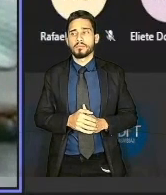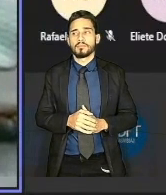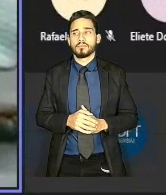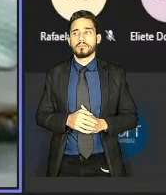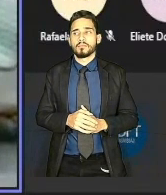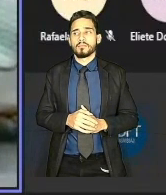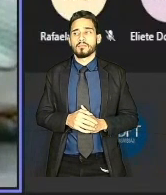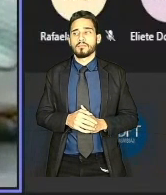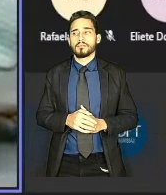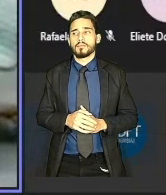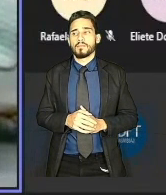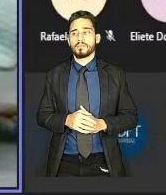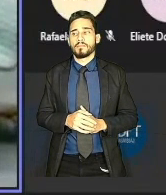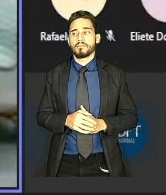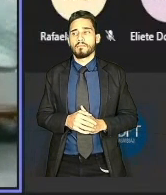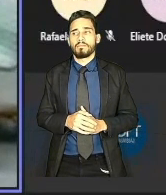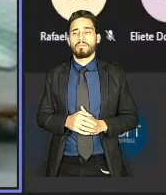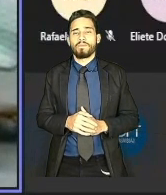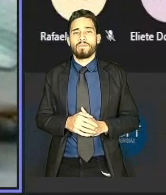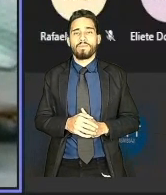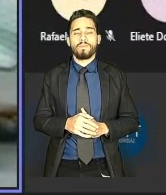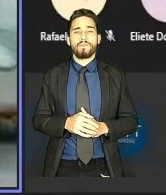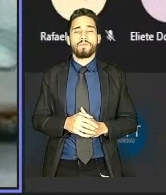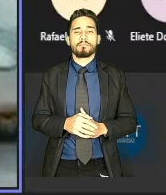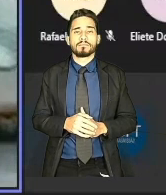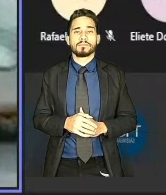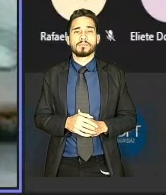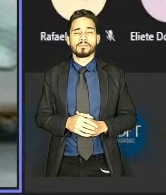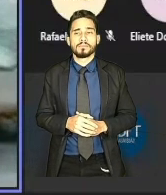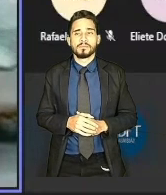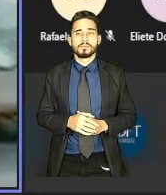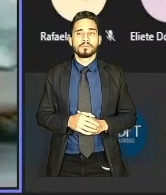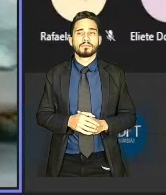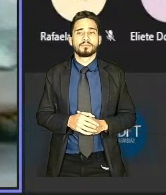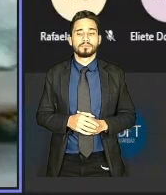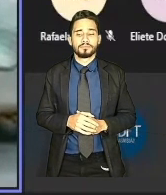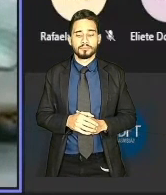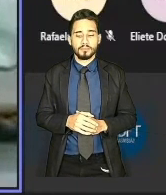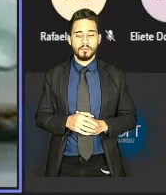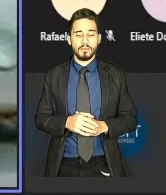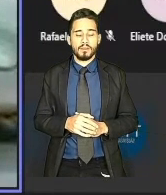relator. Depois a gente vê na ampliação. Certo. Pronto.